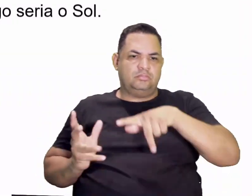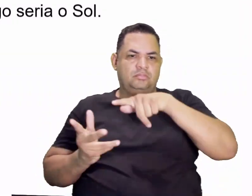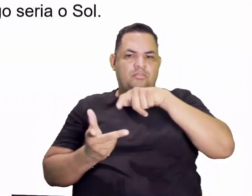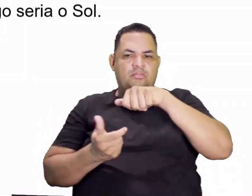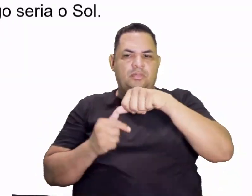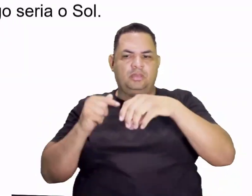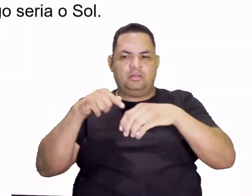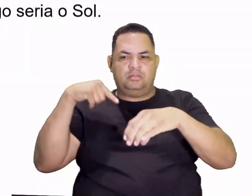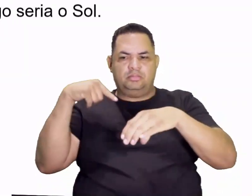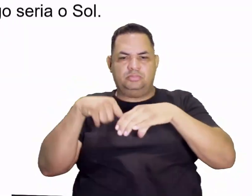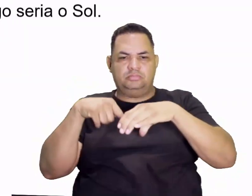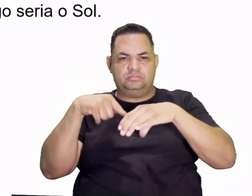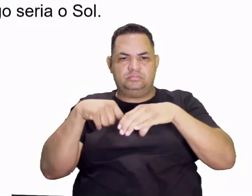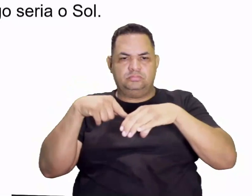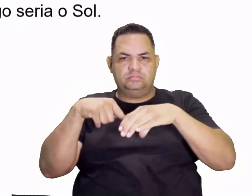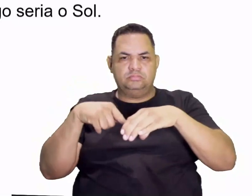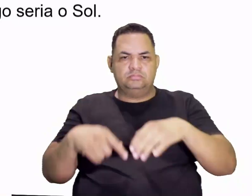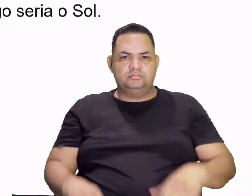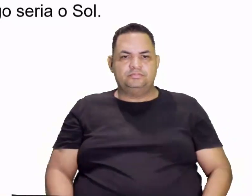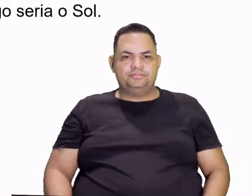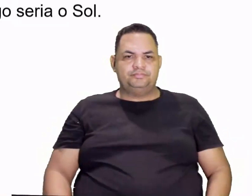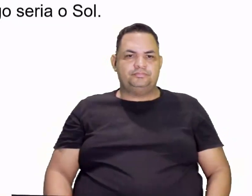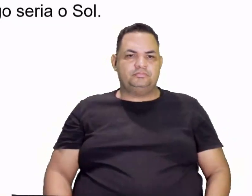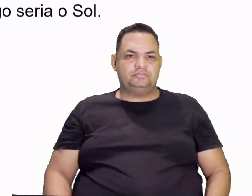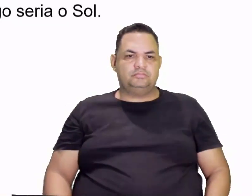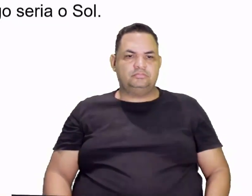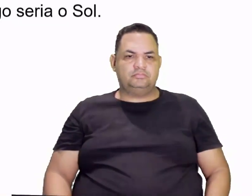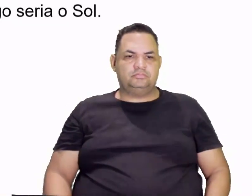tá aqui no meio. Vou colocar aqui.